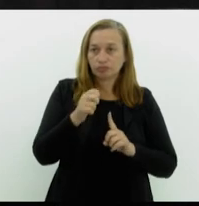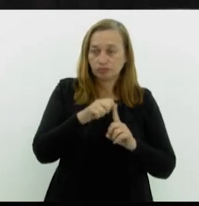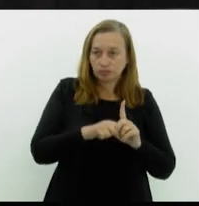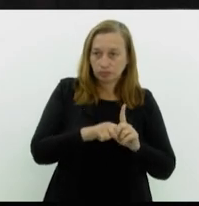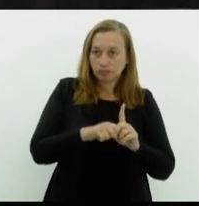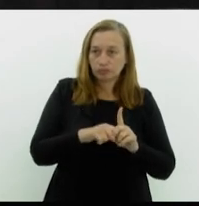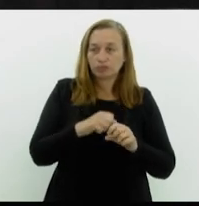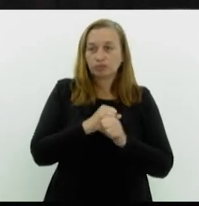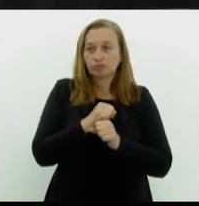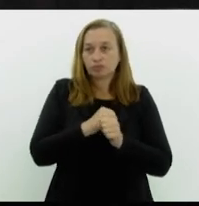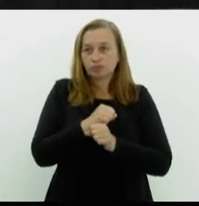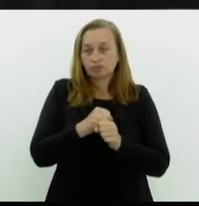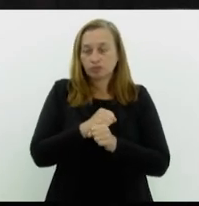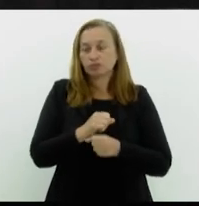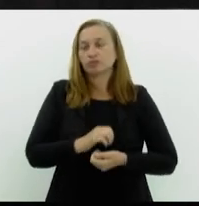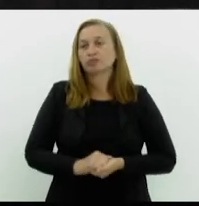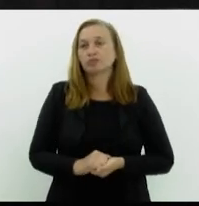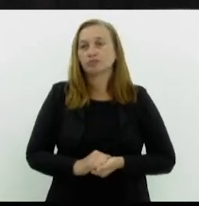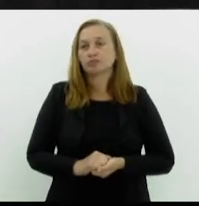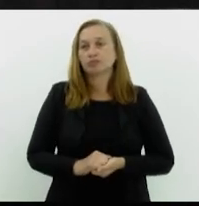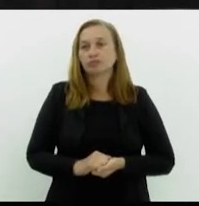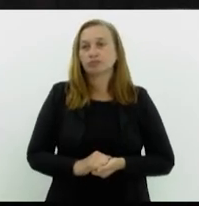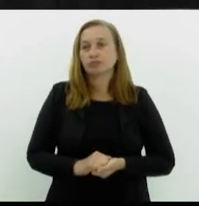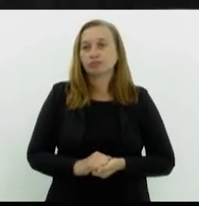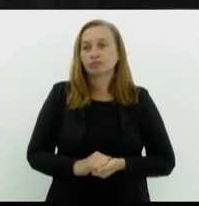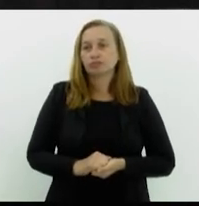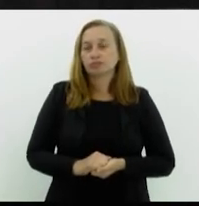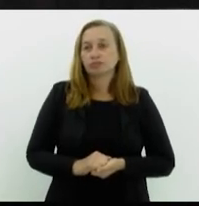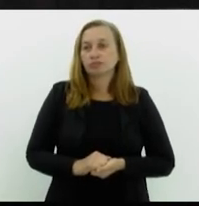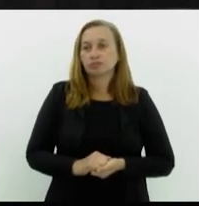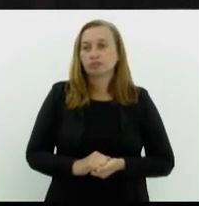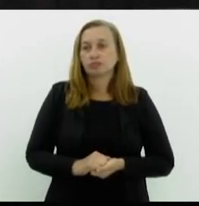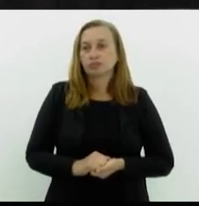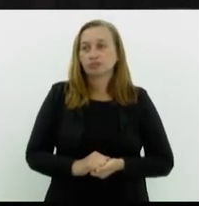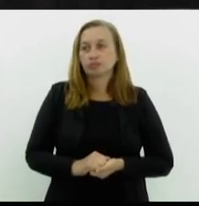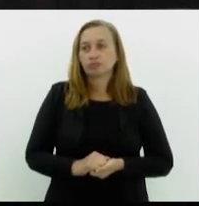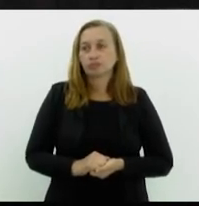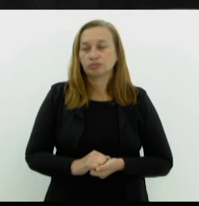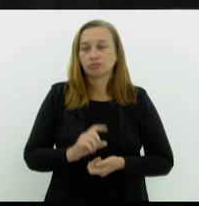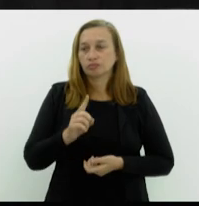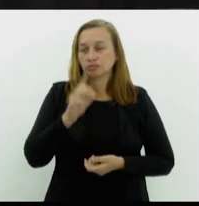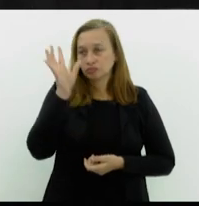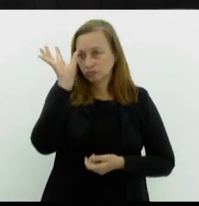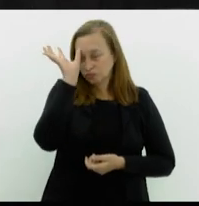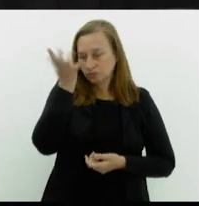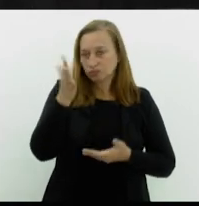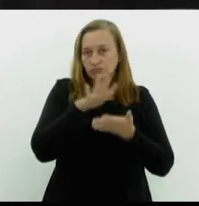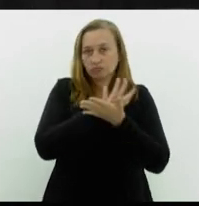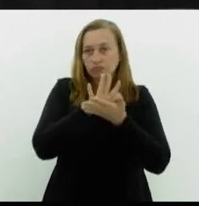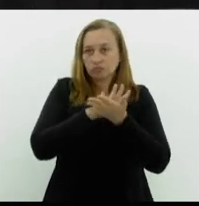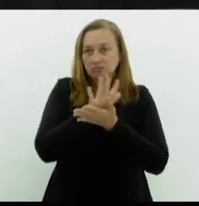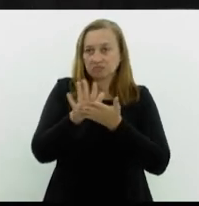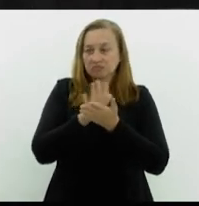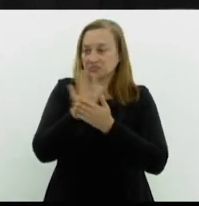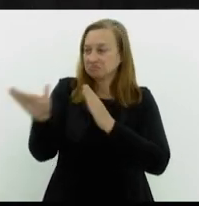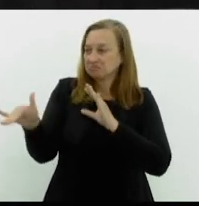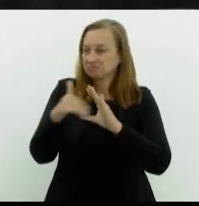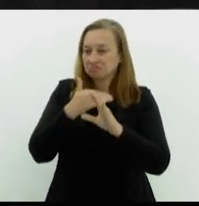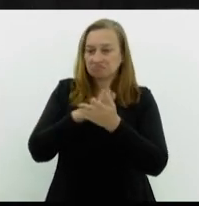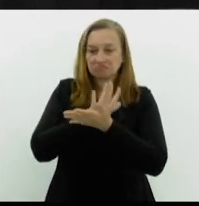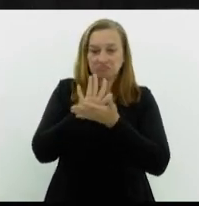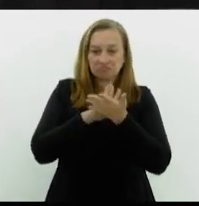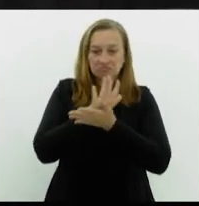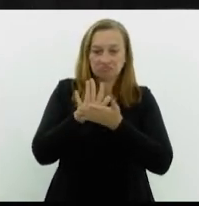E uma equação ainda não está na mesa, não tem nenhuma mensagem tramitando